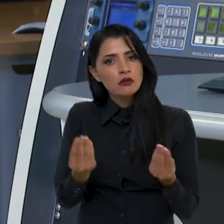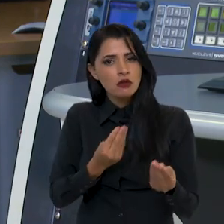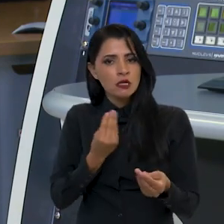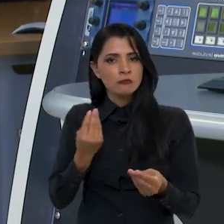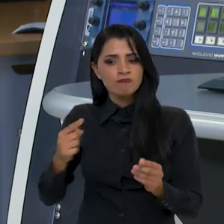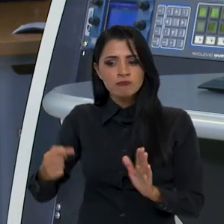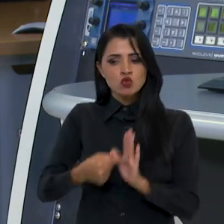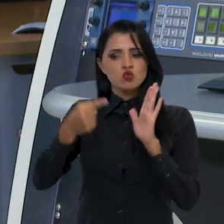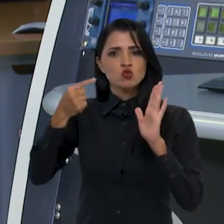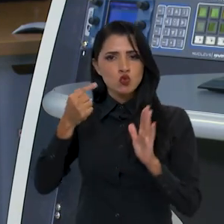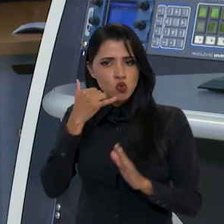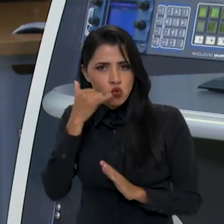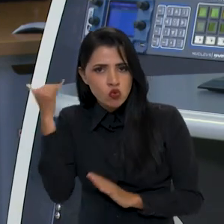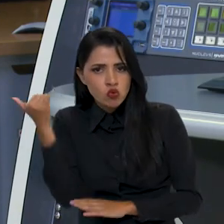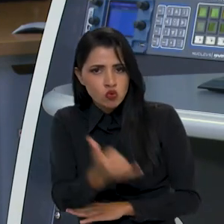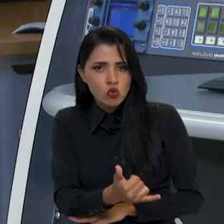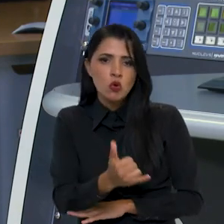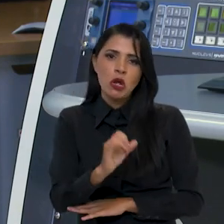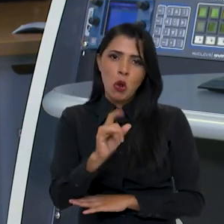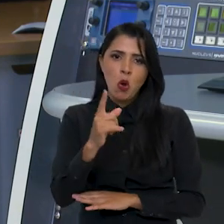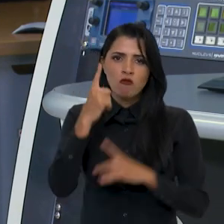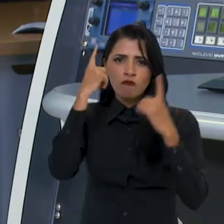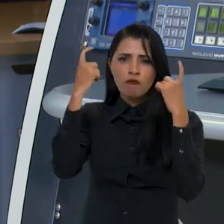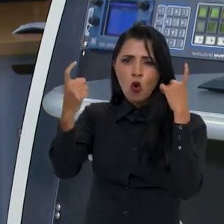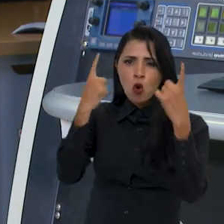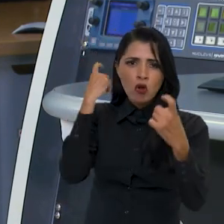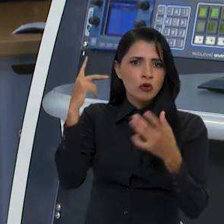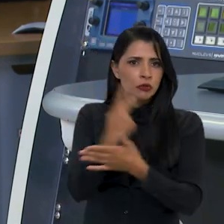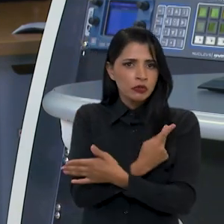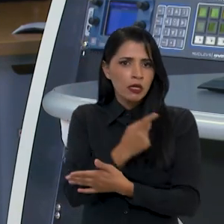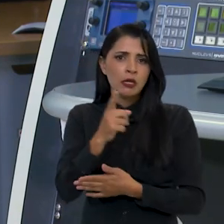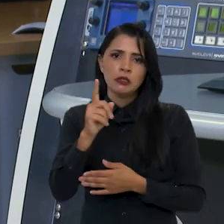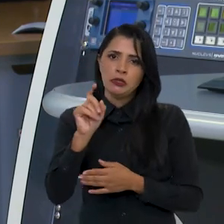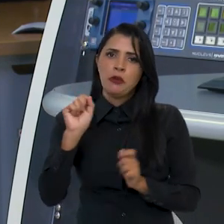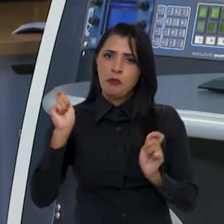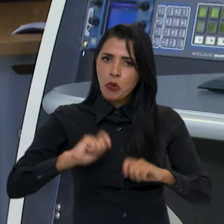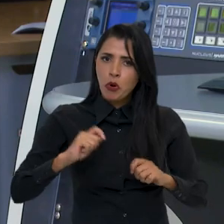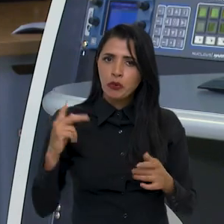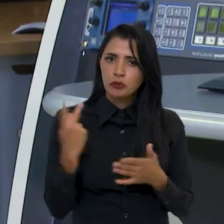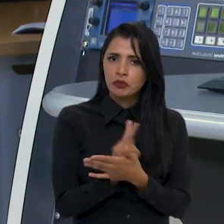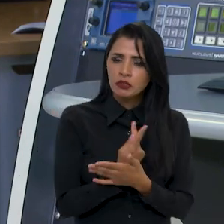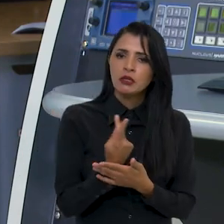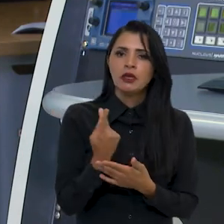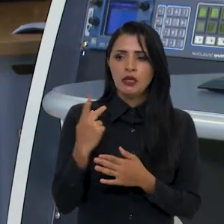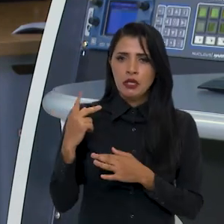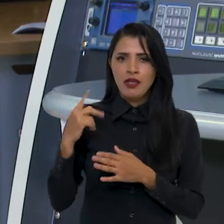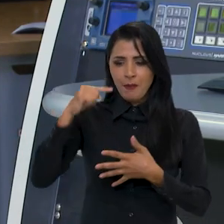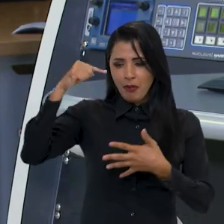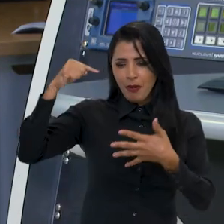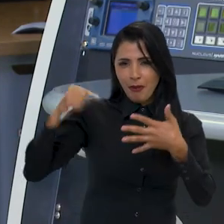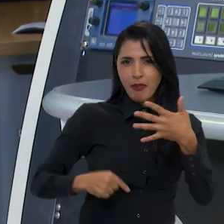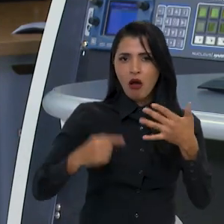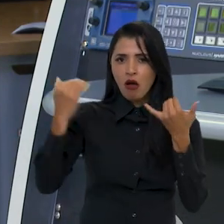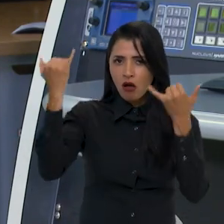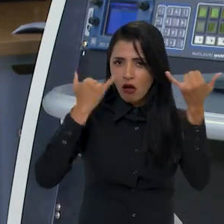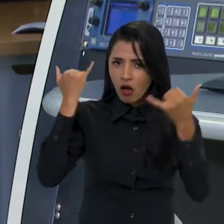às vezes, fazer denúncias ou situações de violência que podem acontecer. E todas essas informações, elas